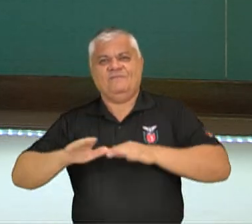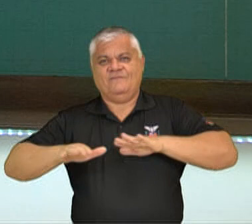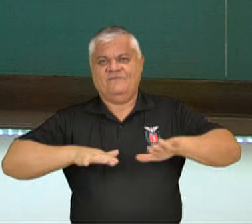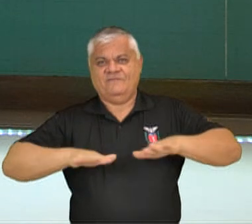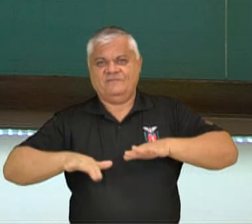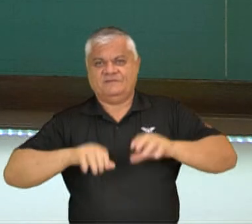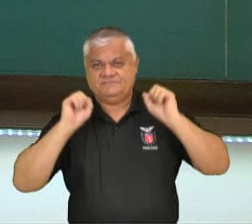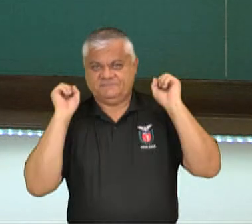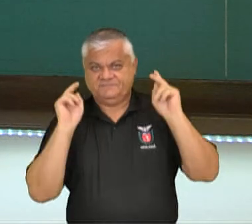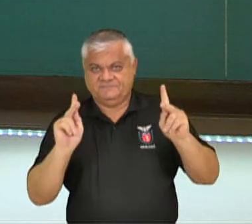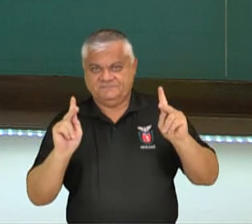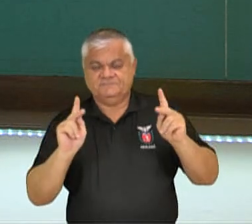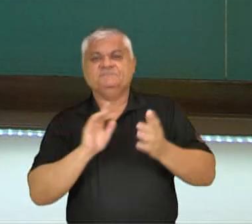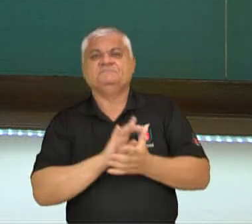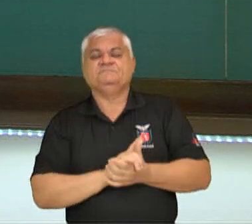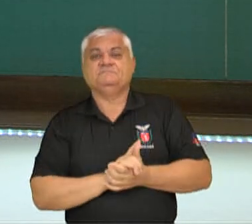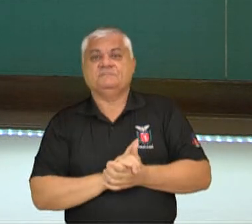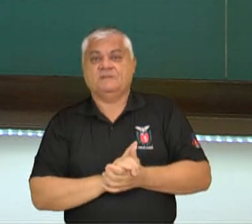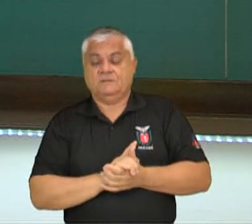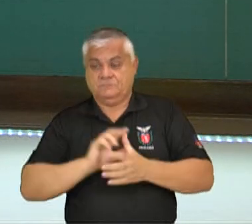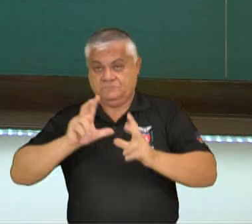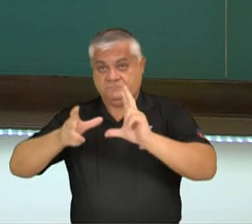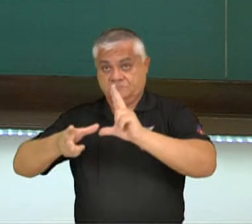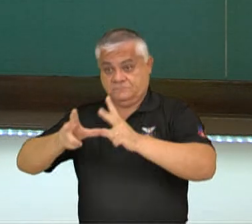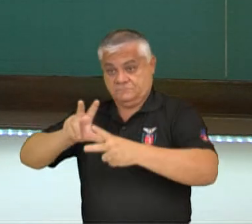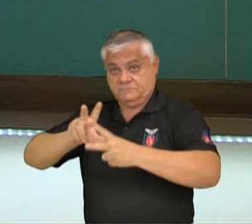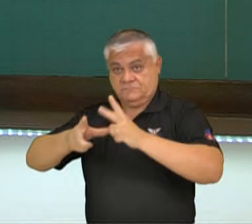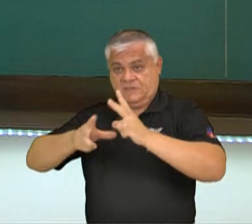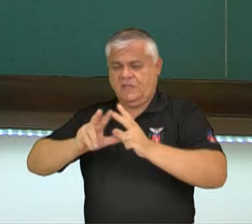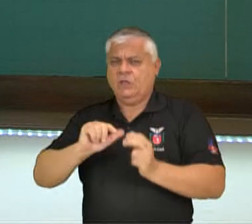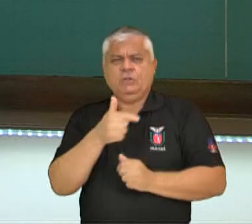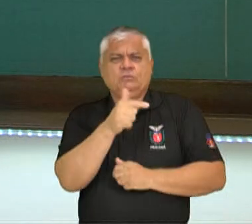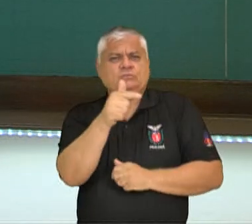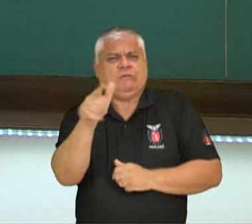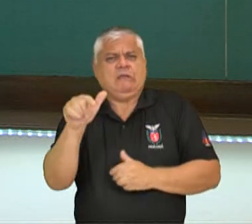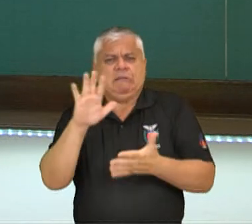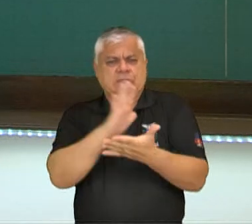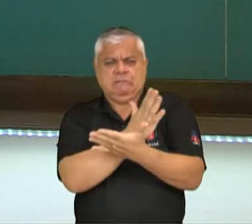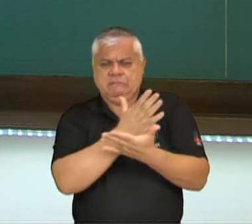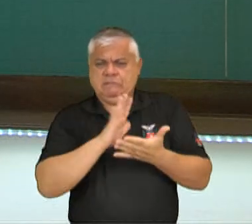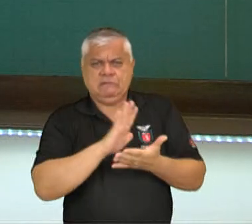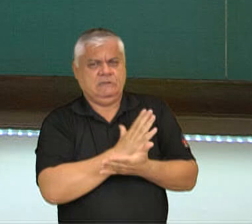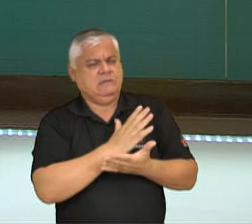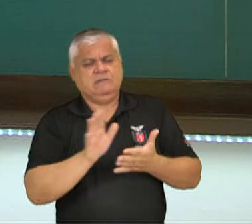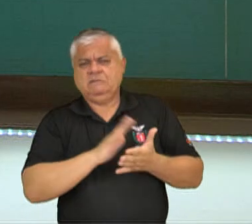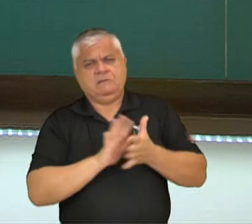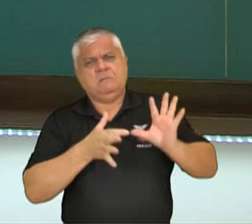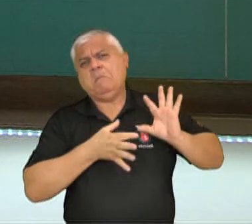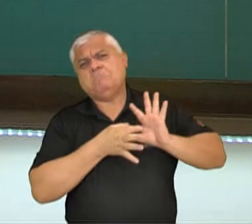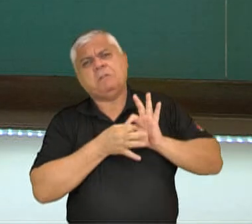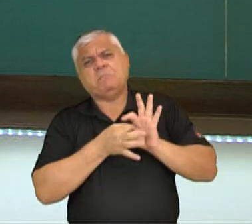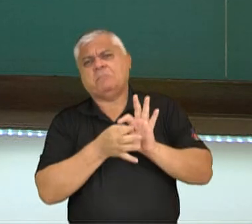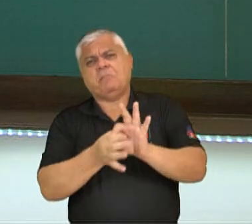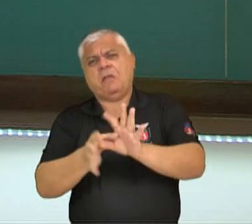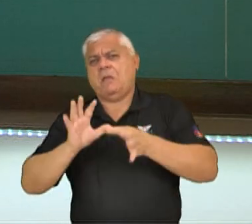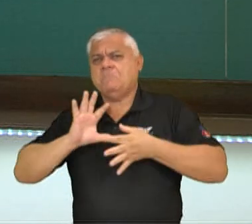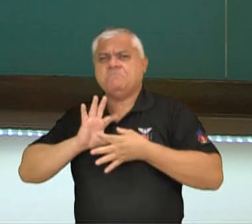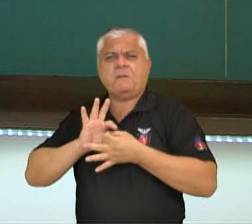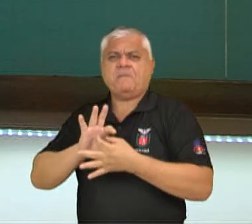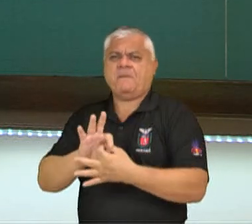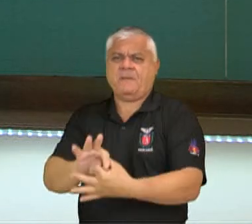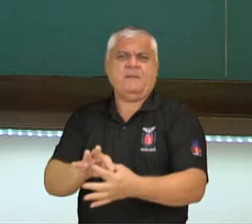movimentos, ok? Na capoeira mesmo, não tem tanta dessa divisão, né? Os movimentos, eles vão